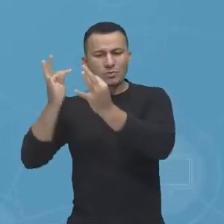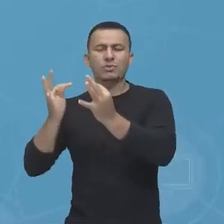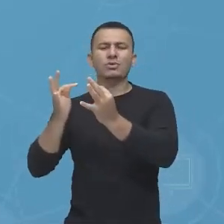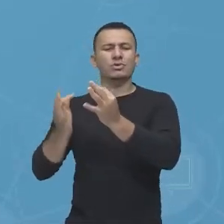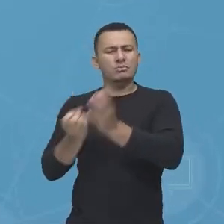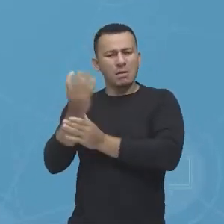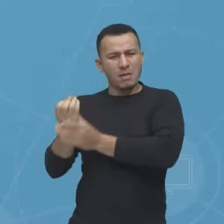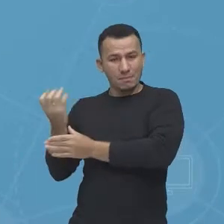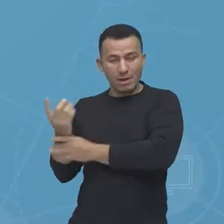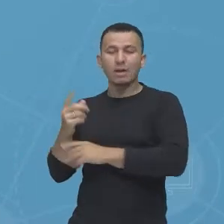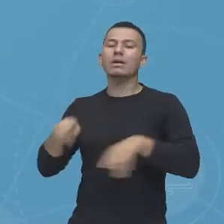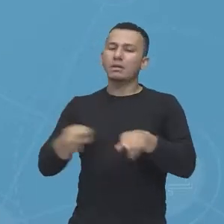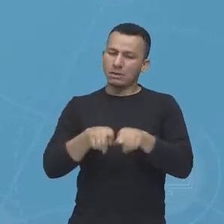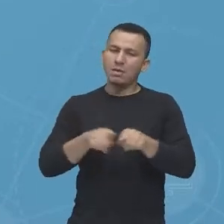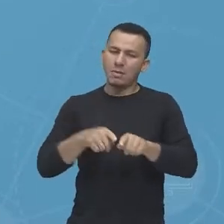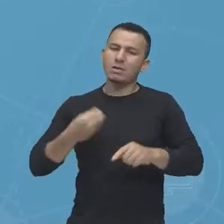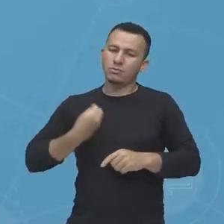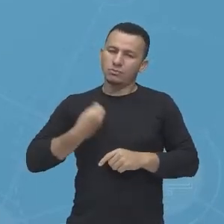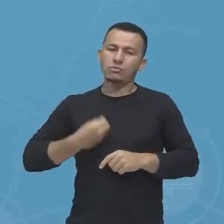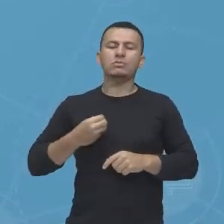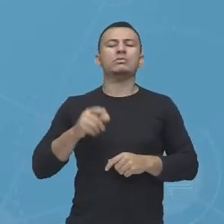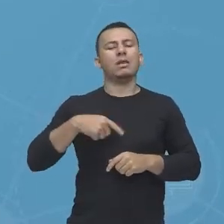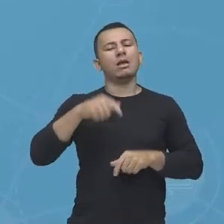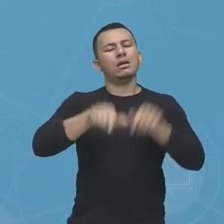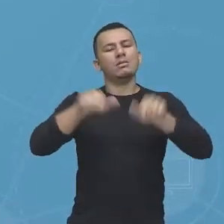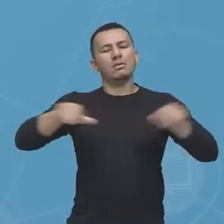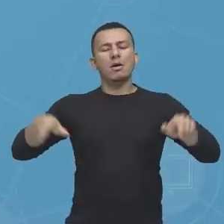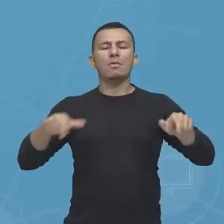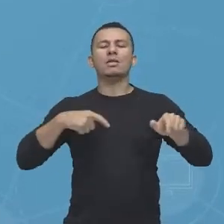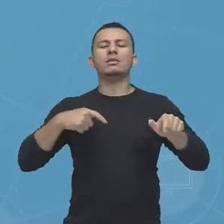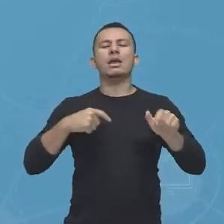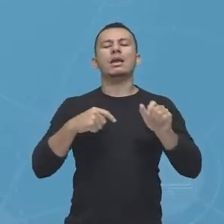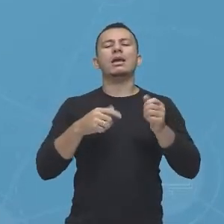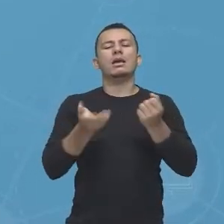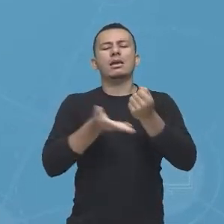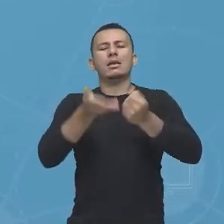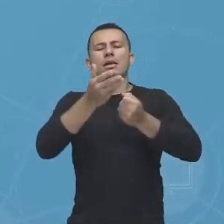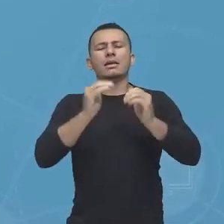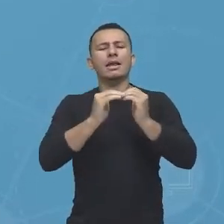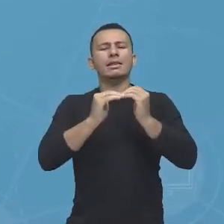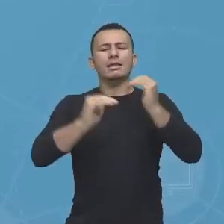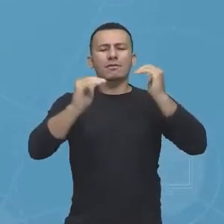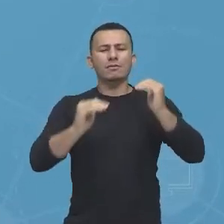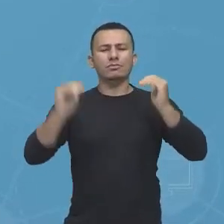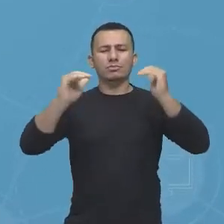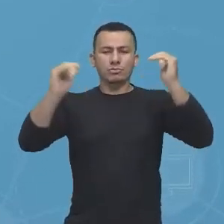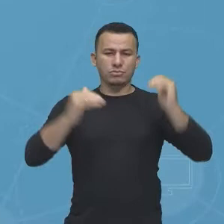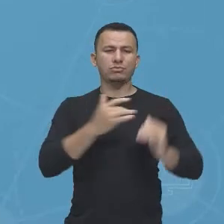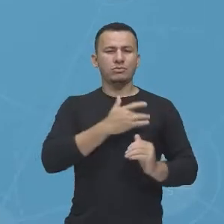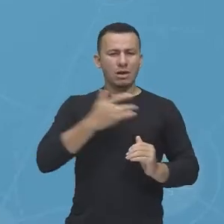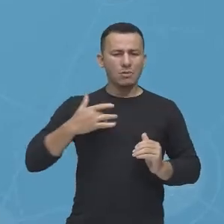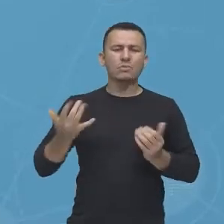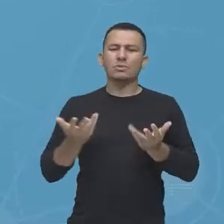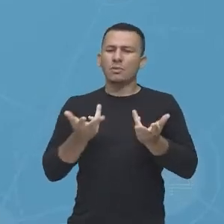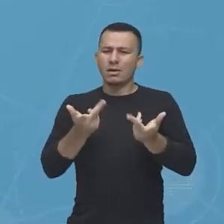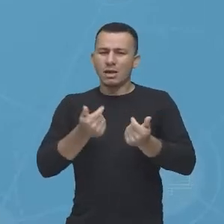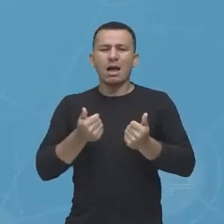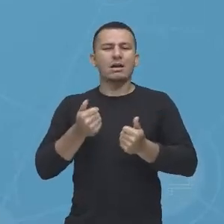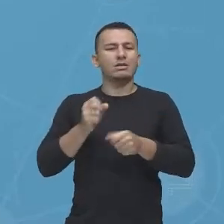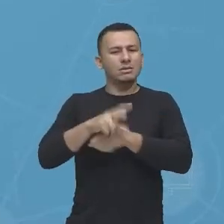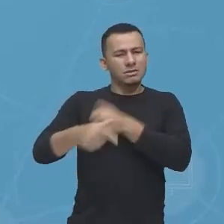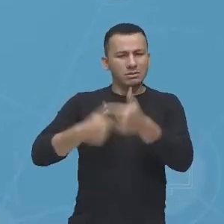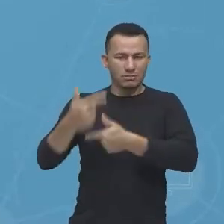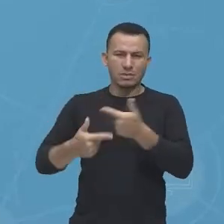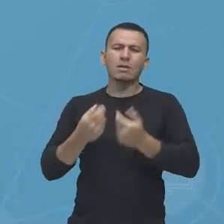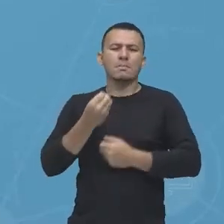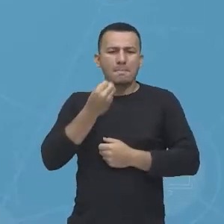criadas, também tem a população tem ali um nível, né, de qualidade, saúde, educação, emprego, etc., muito bom.